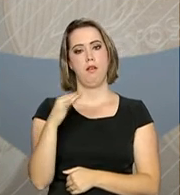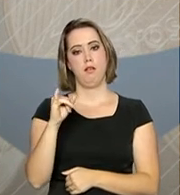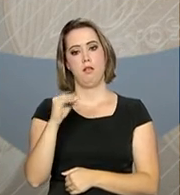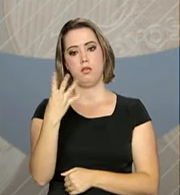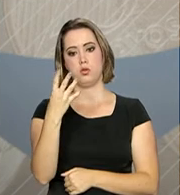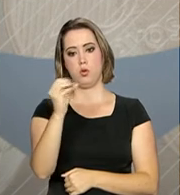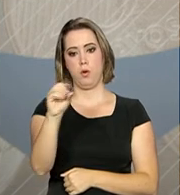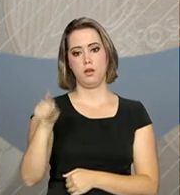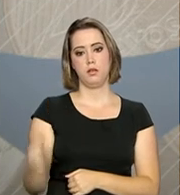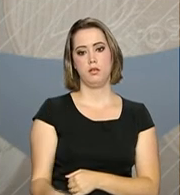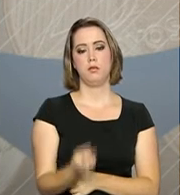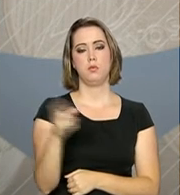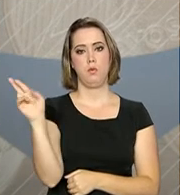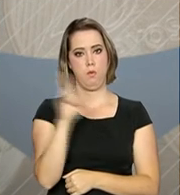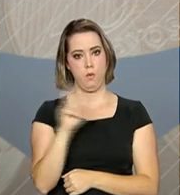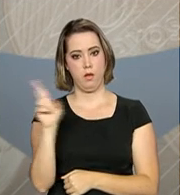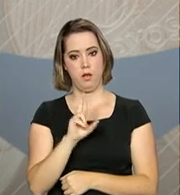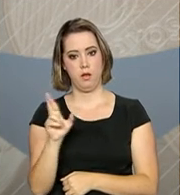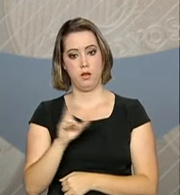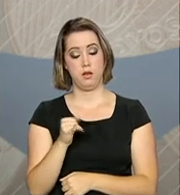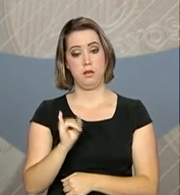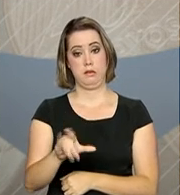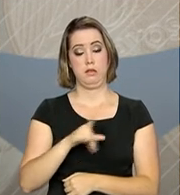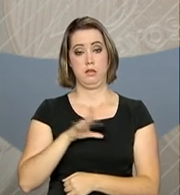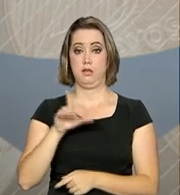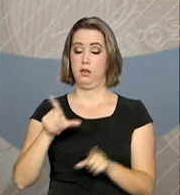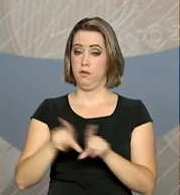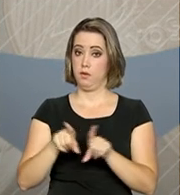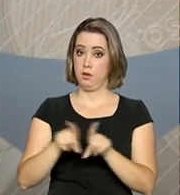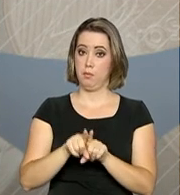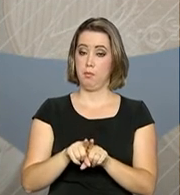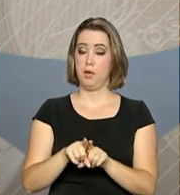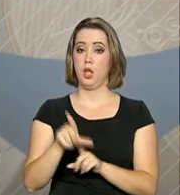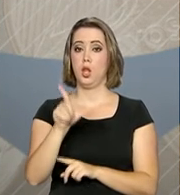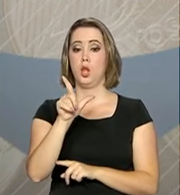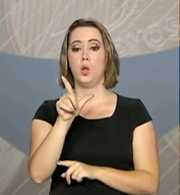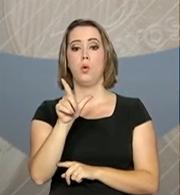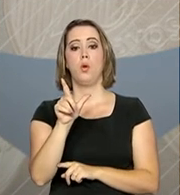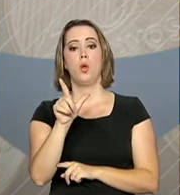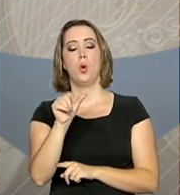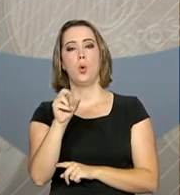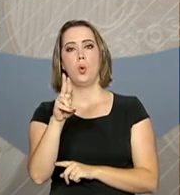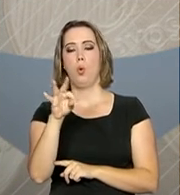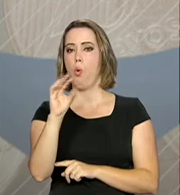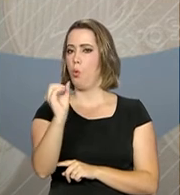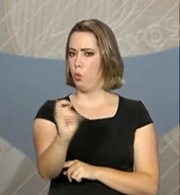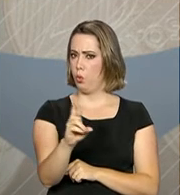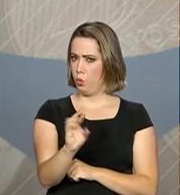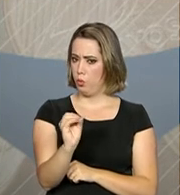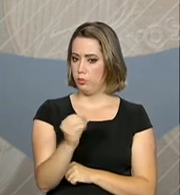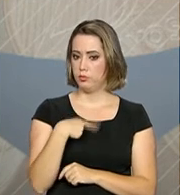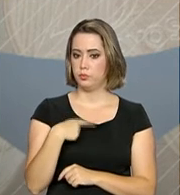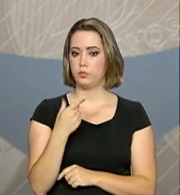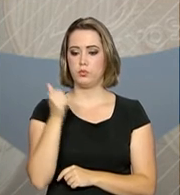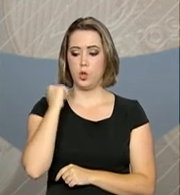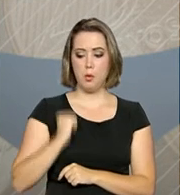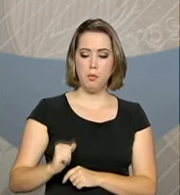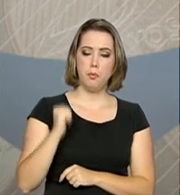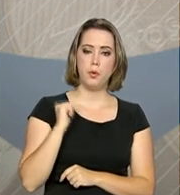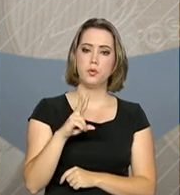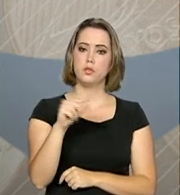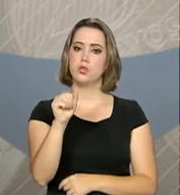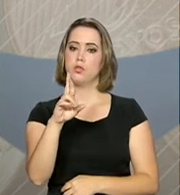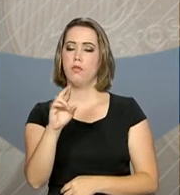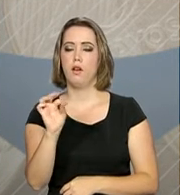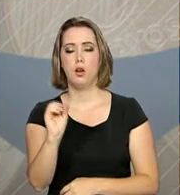mil no ano passado, quem obteve ganhos de capital ou realizou operações em bolsas de valores e ainda